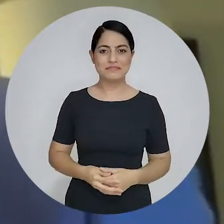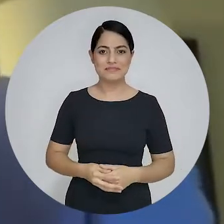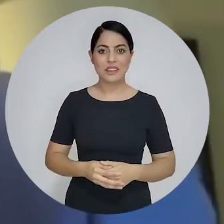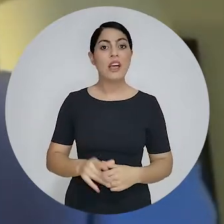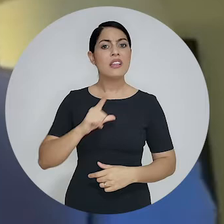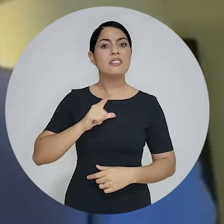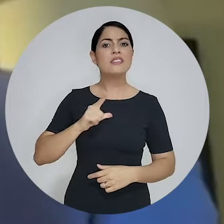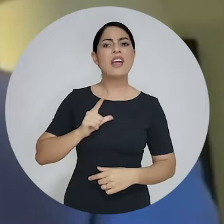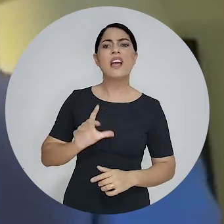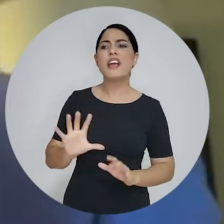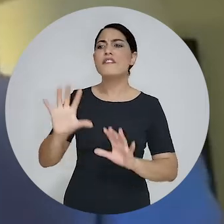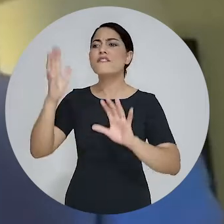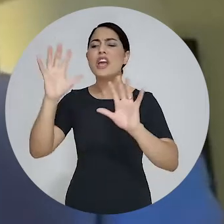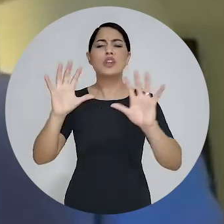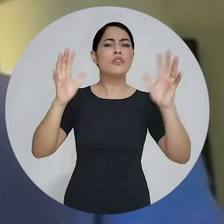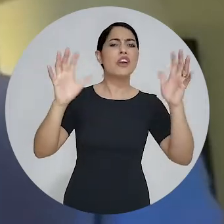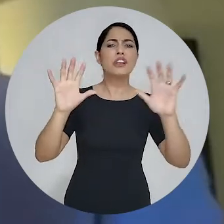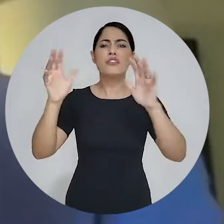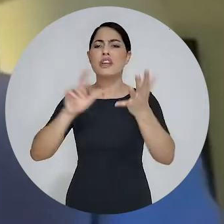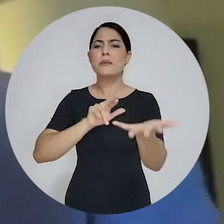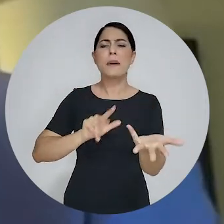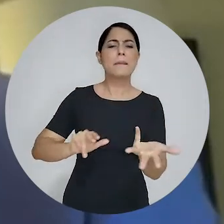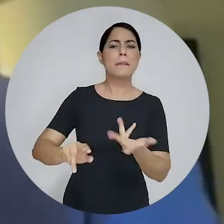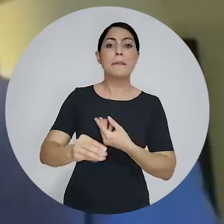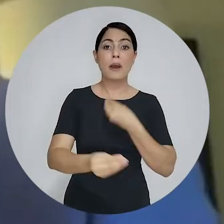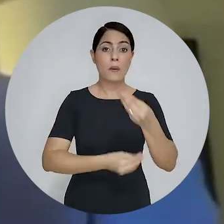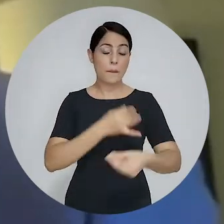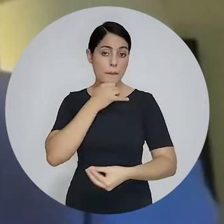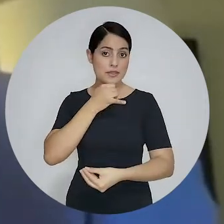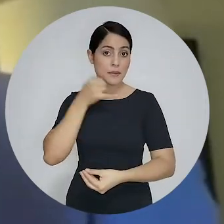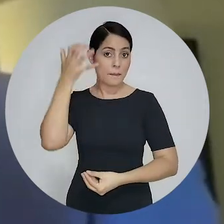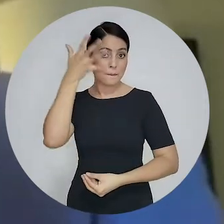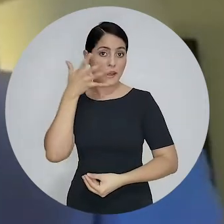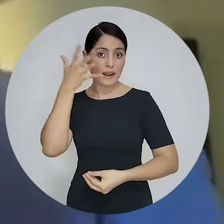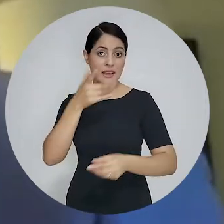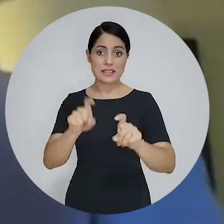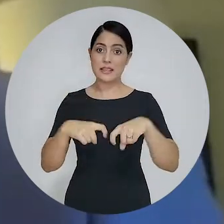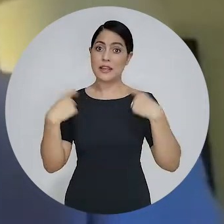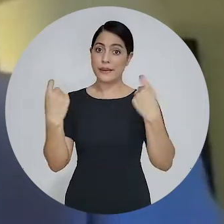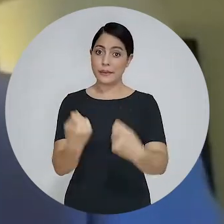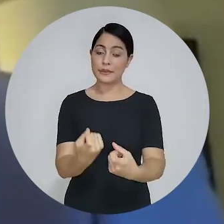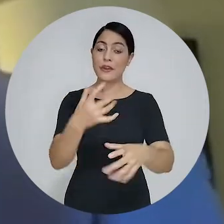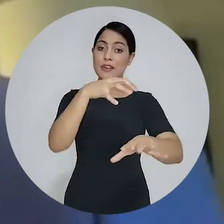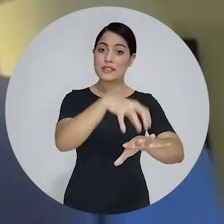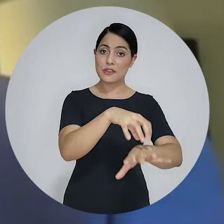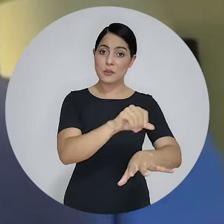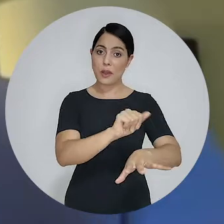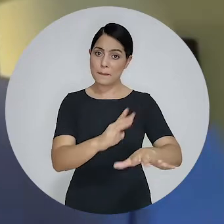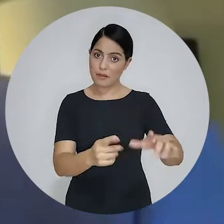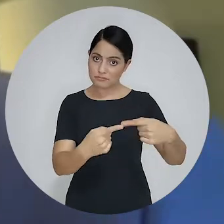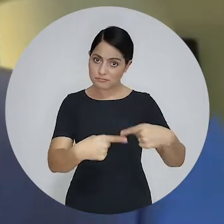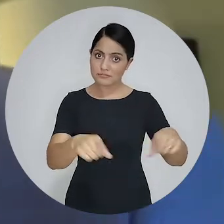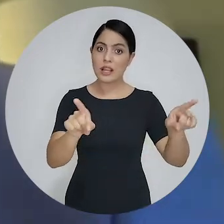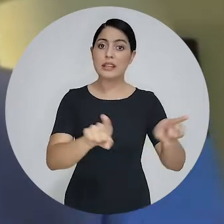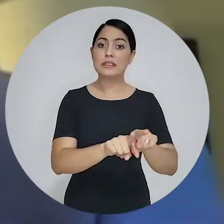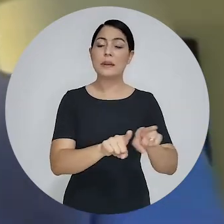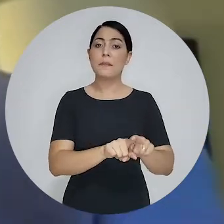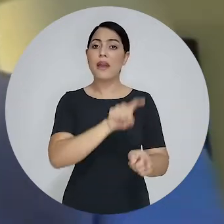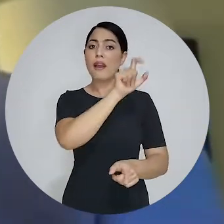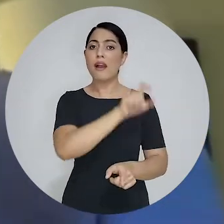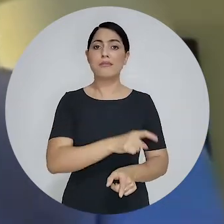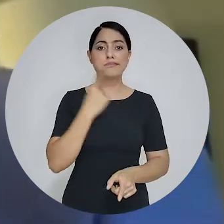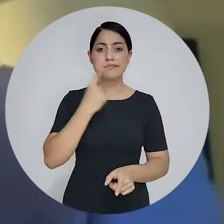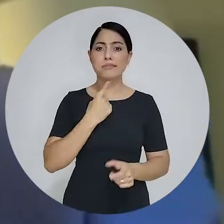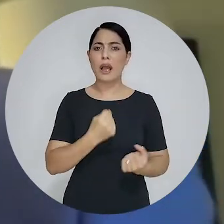cidadania. Tenho participado de diversos eventos em muitos lugares do país. Palestras, reuniões, inaugurações de